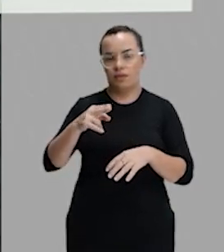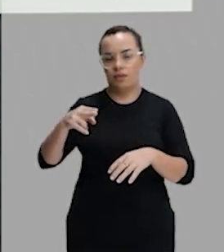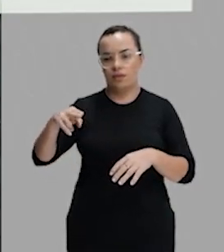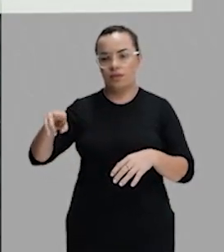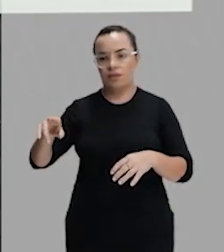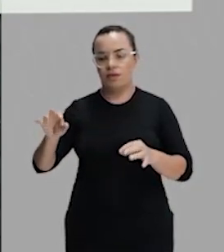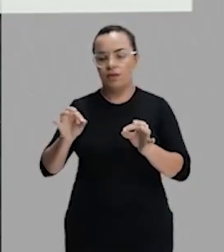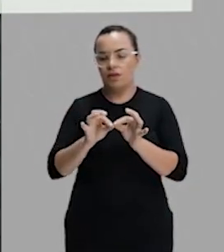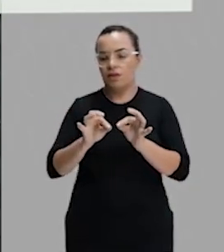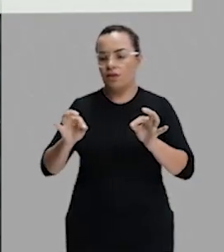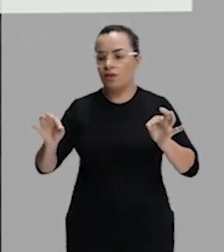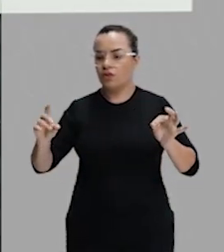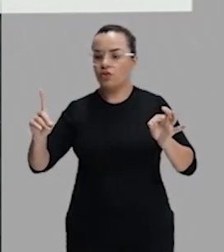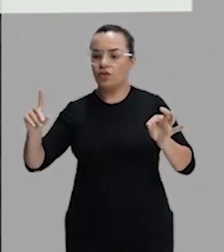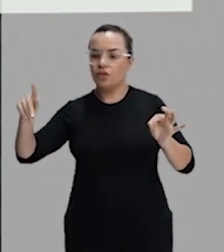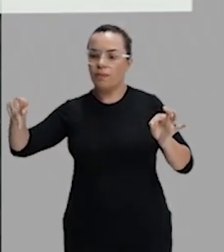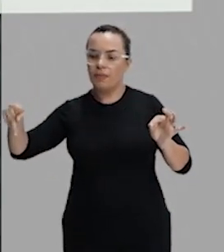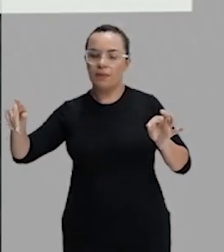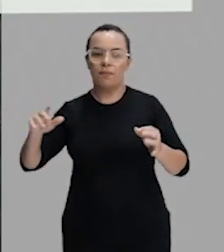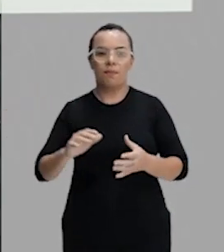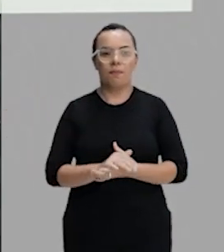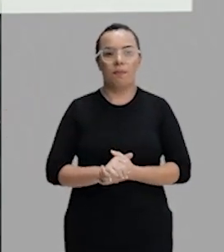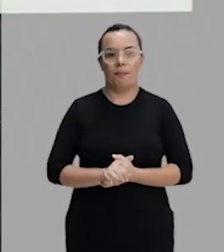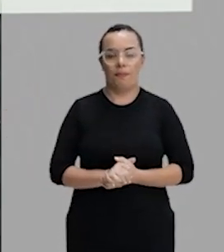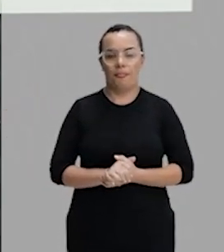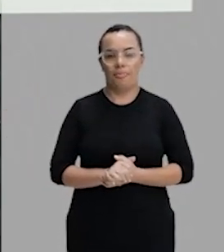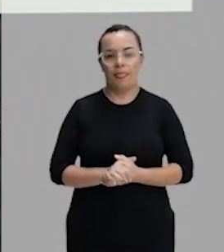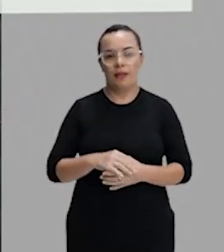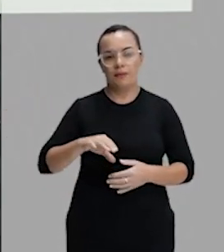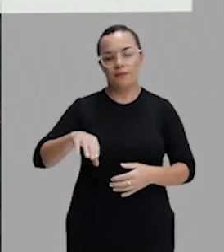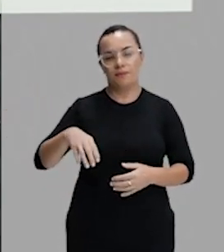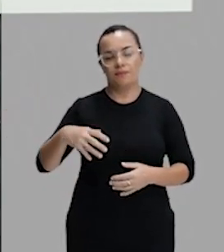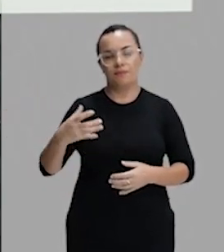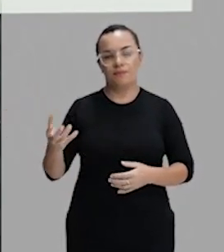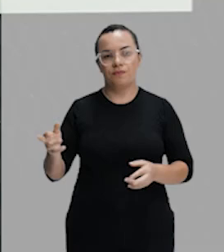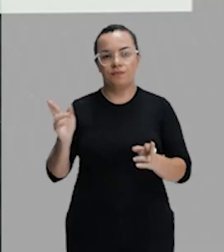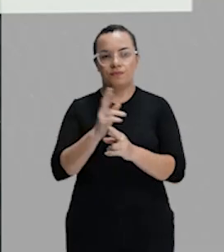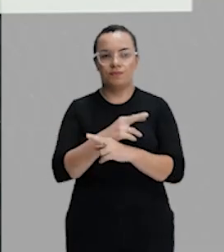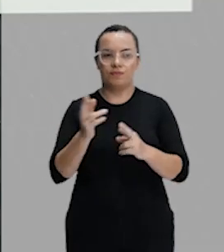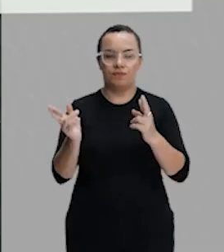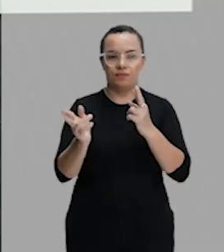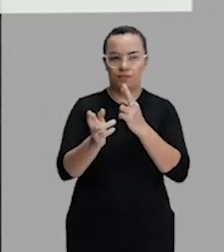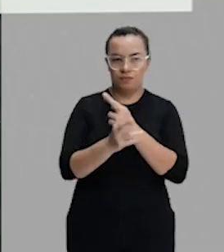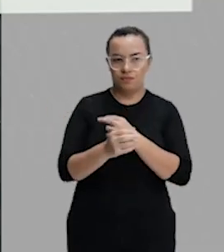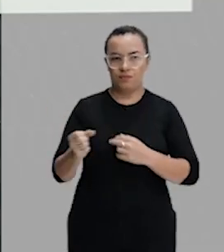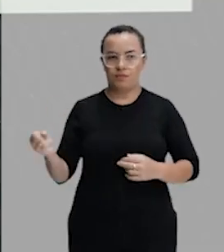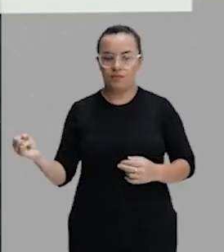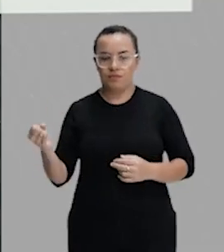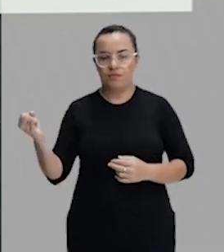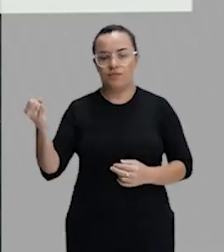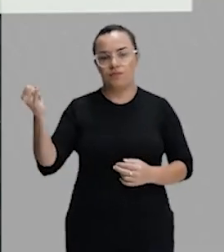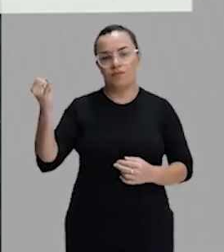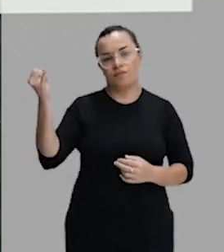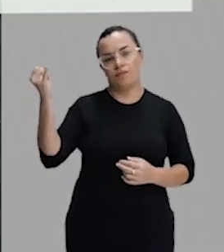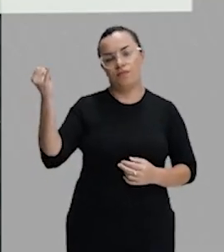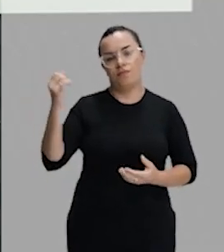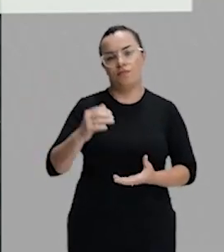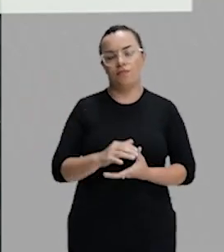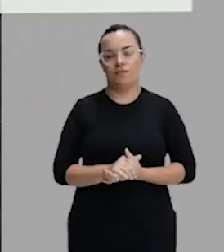P. Tá? Olha, então acontece também o seguinte, né? Uma relação importante aí